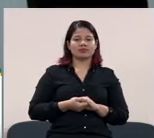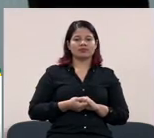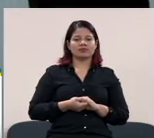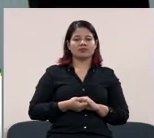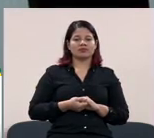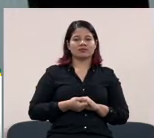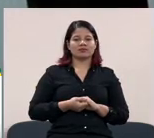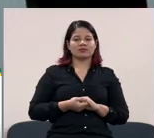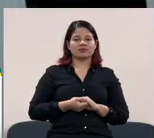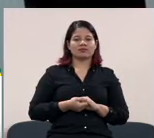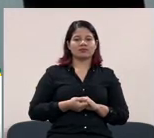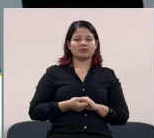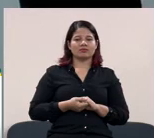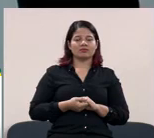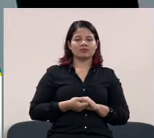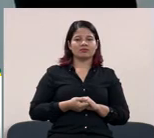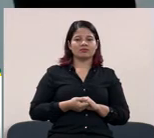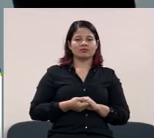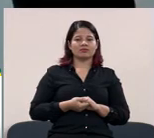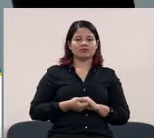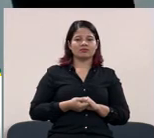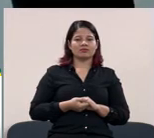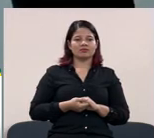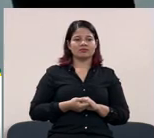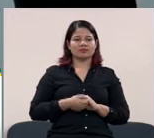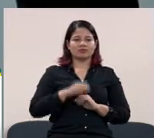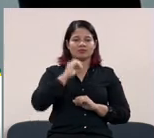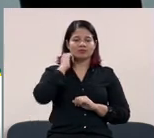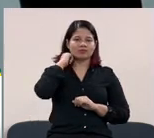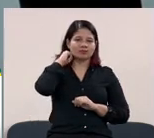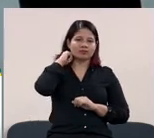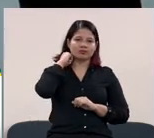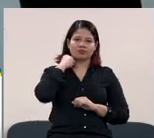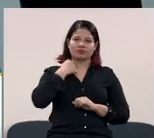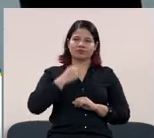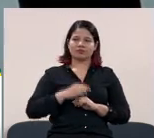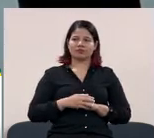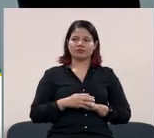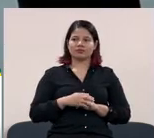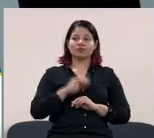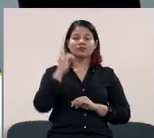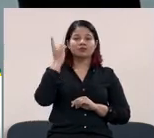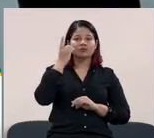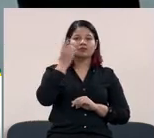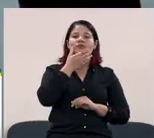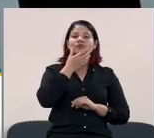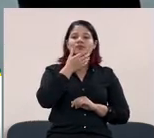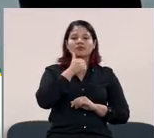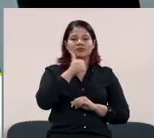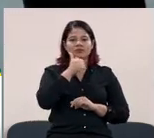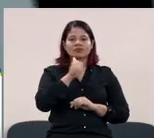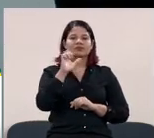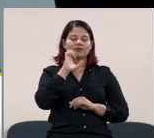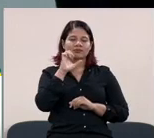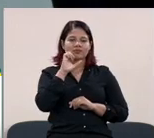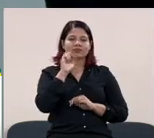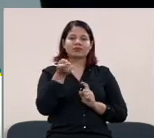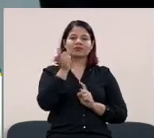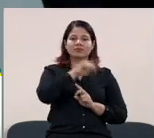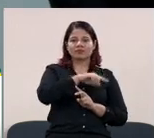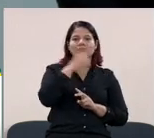Continue em discussão. Palavra. Com a palavra a deputada Edna Uzier, em seguida deputado Jaci Amanajás.